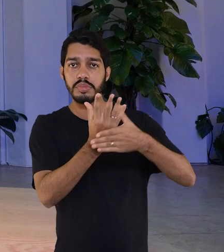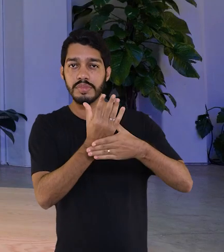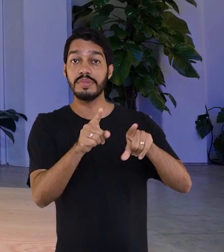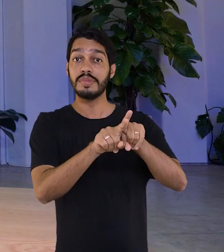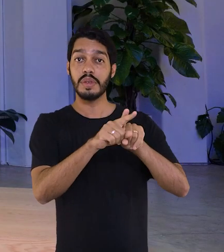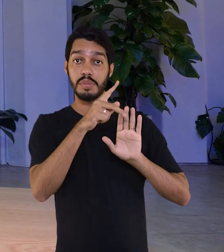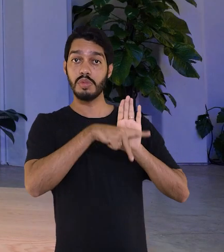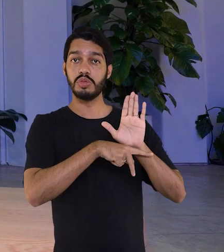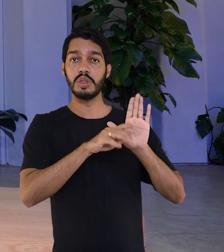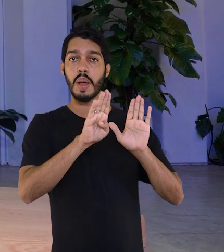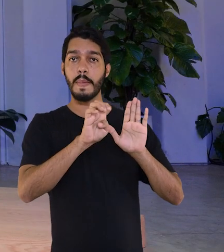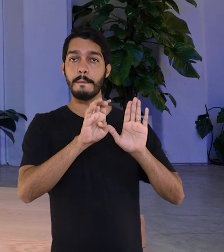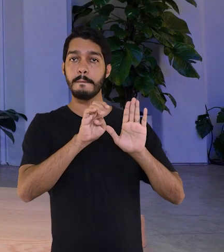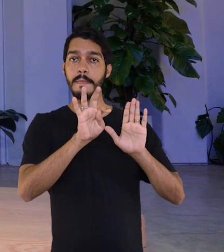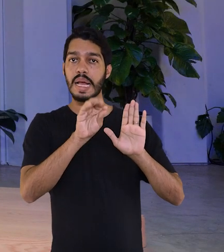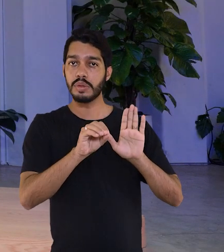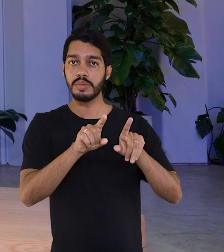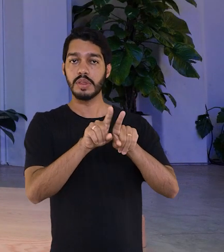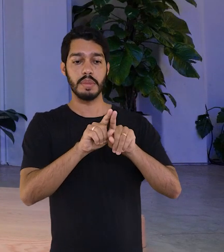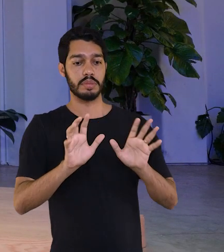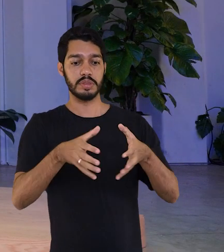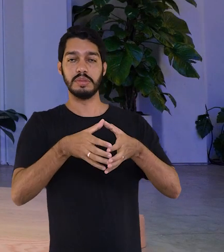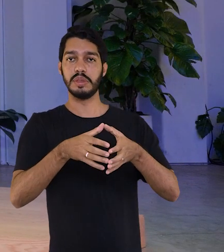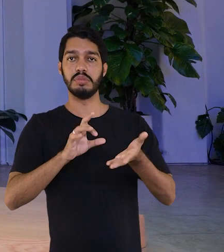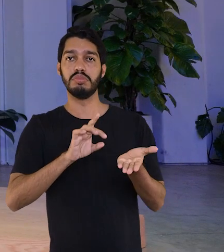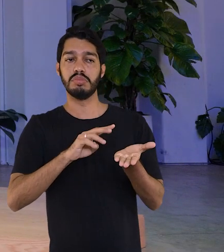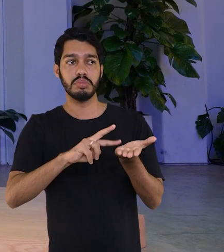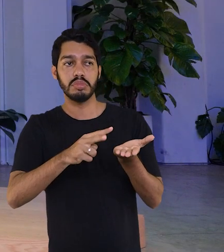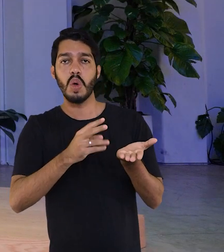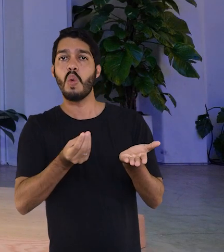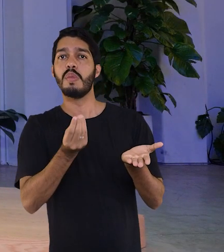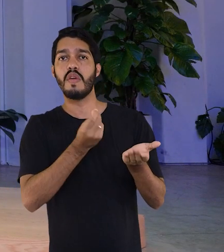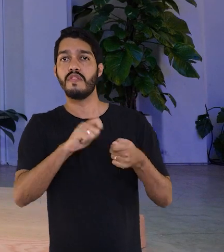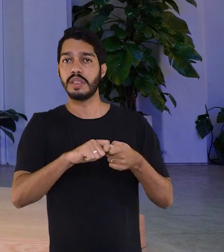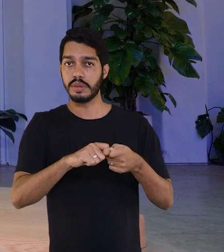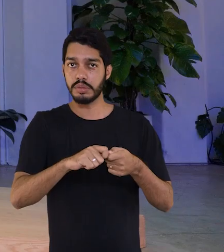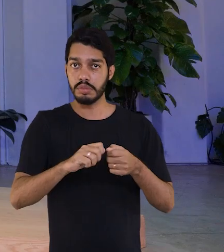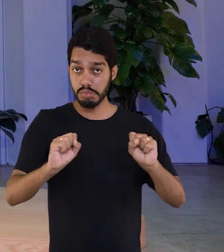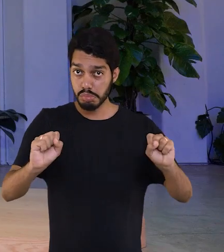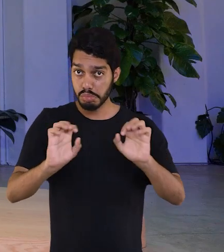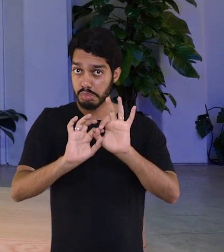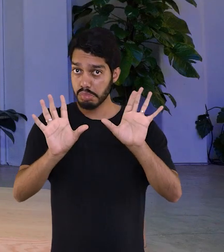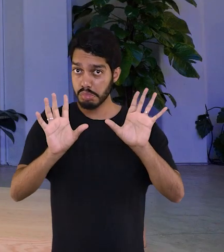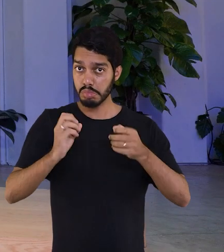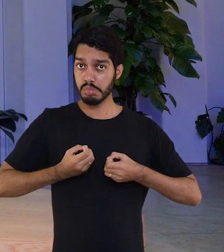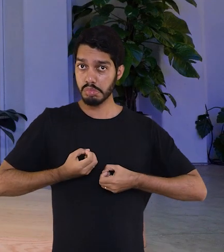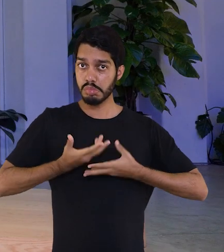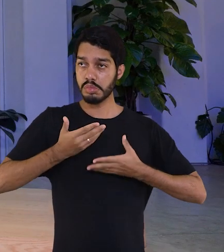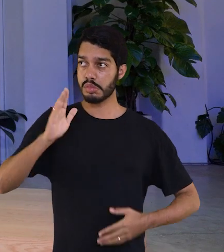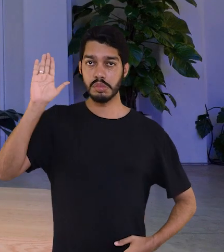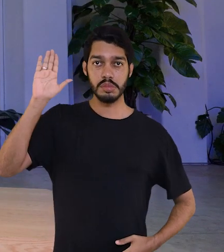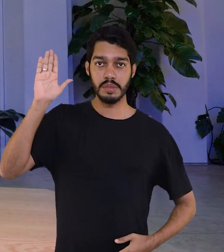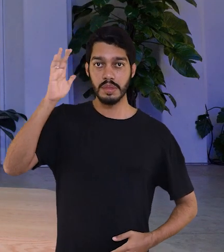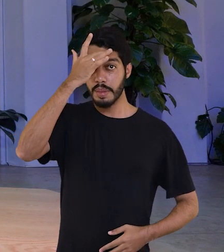quanto o projeto do Bebeto, quanto ao time de automação, como aplicar IA na prática? Levantem a mão que o